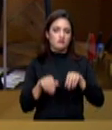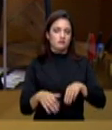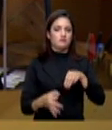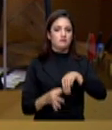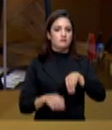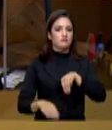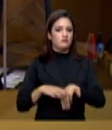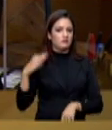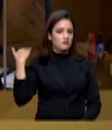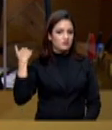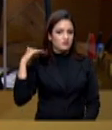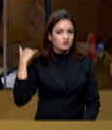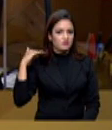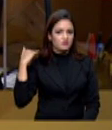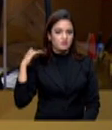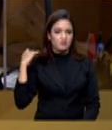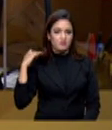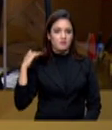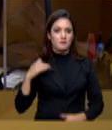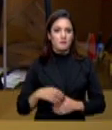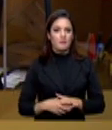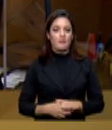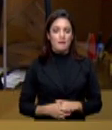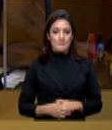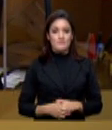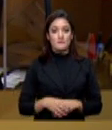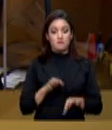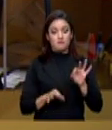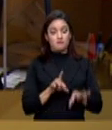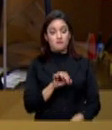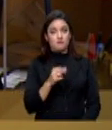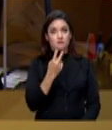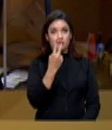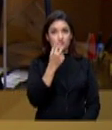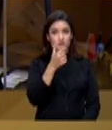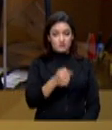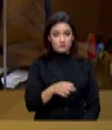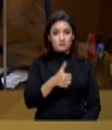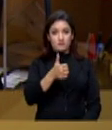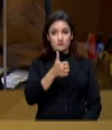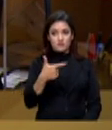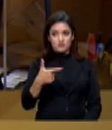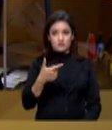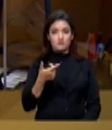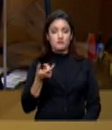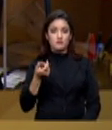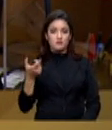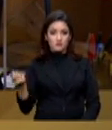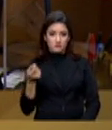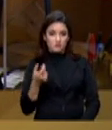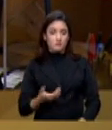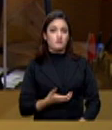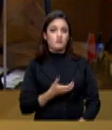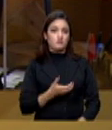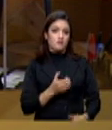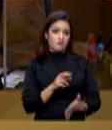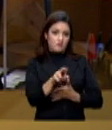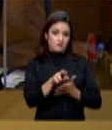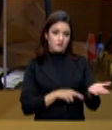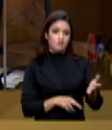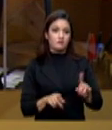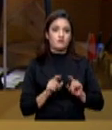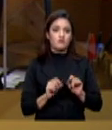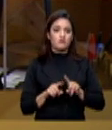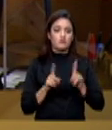julgado em 7 do doze de 2020 violações de ato jurídico perfeito